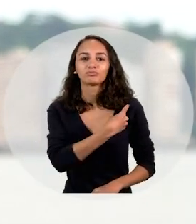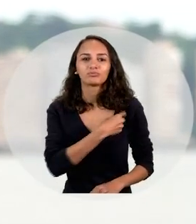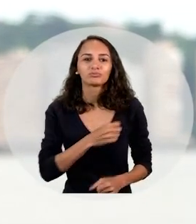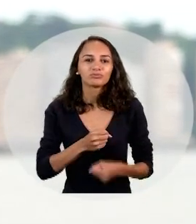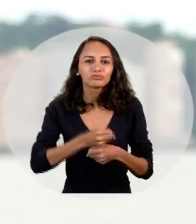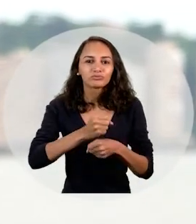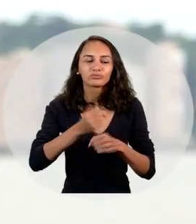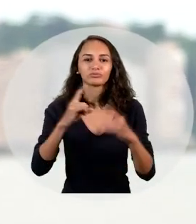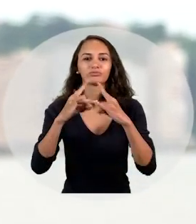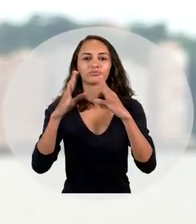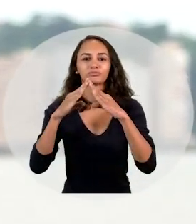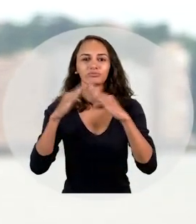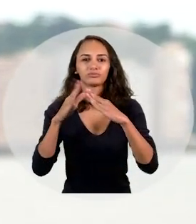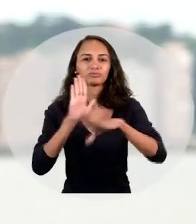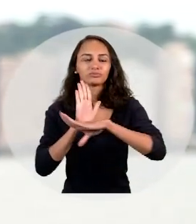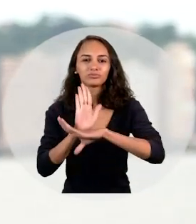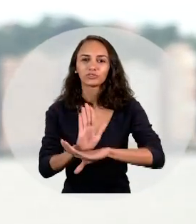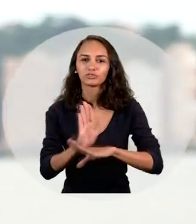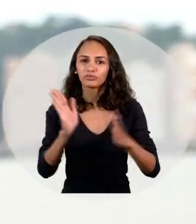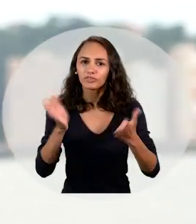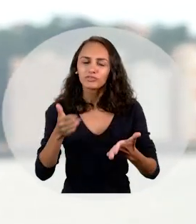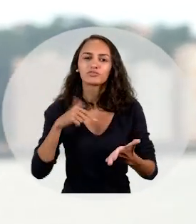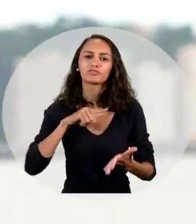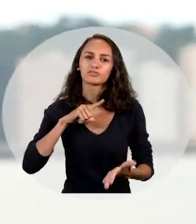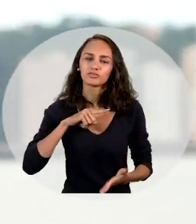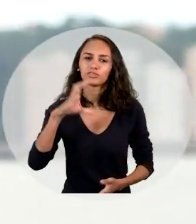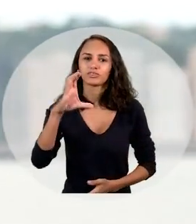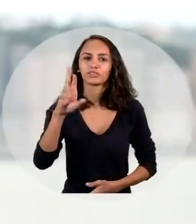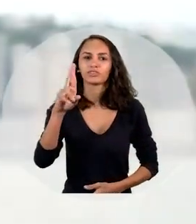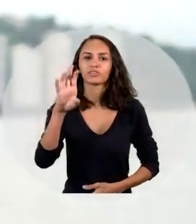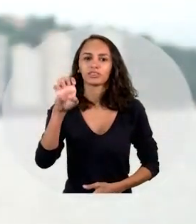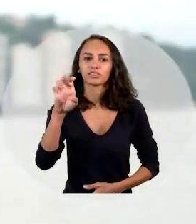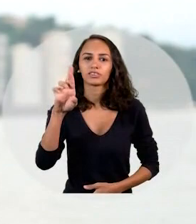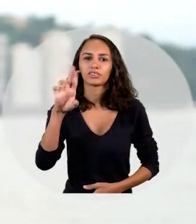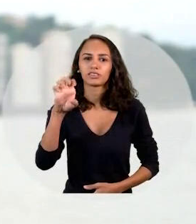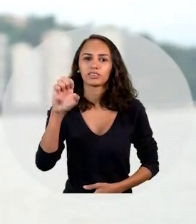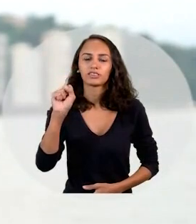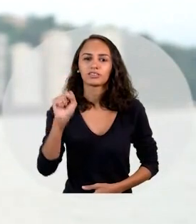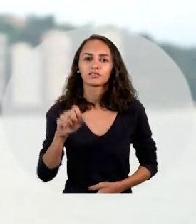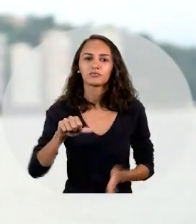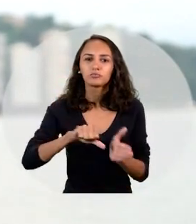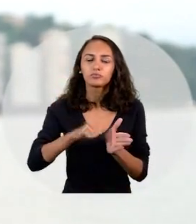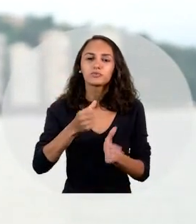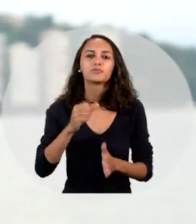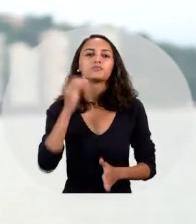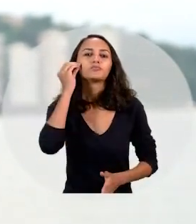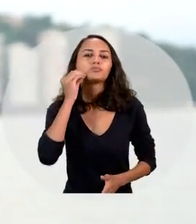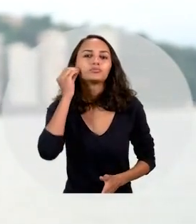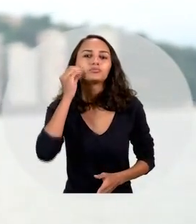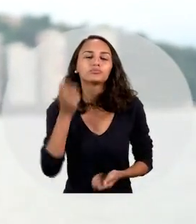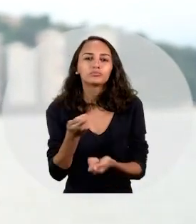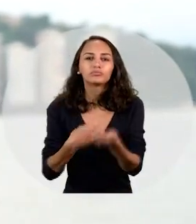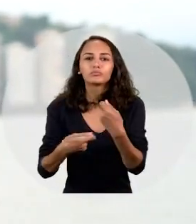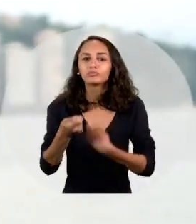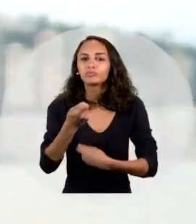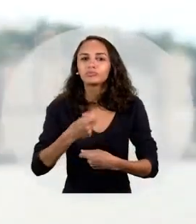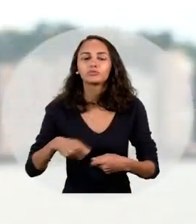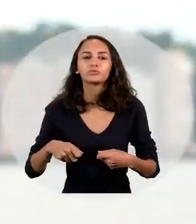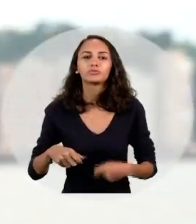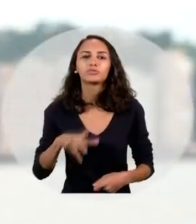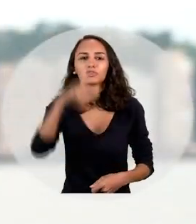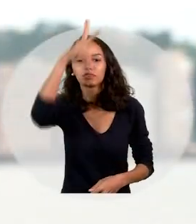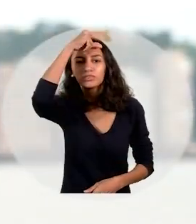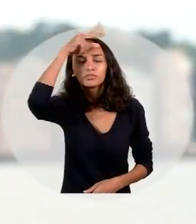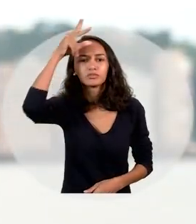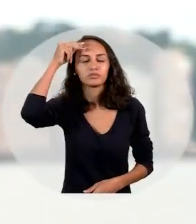Nós montamos essa casa de recuperação, que tem até hoje, que é o Projeto Creres. Foi minha primeira experiência na administração pública. E